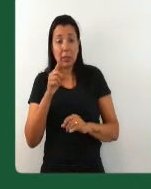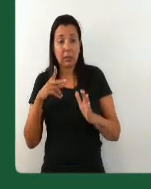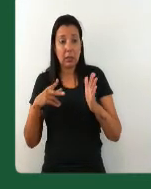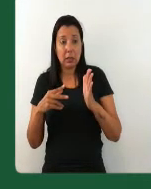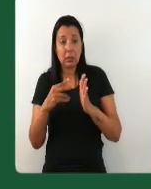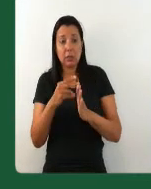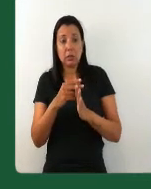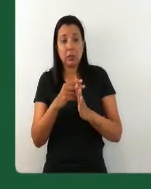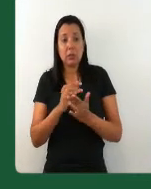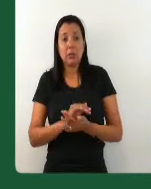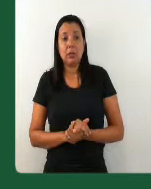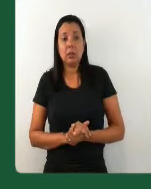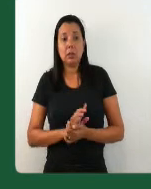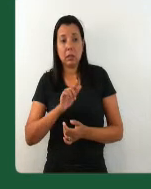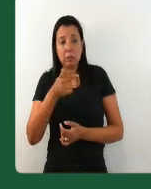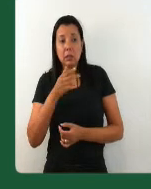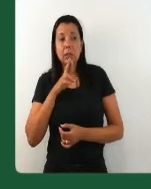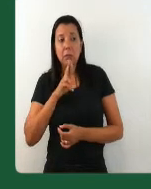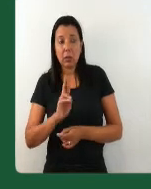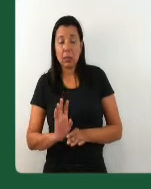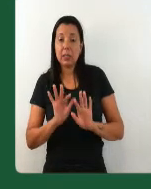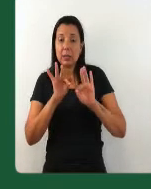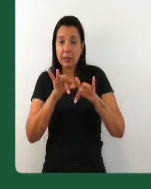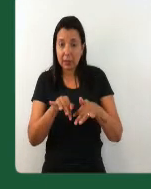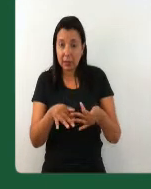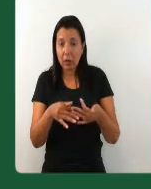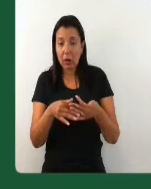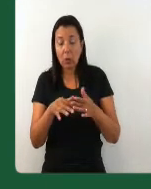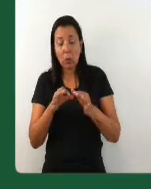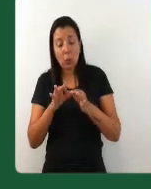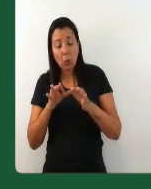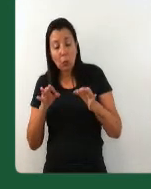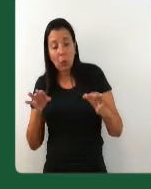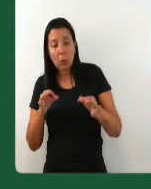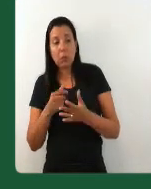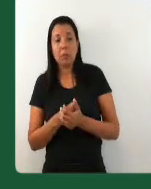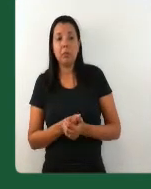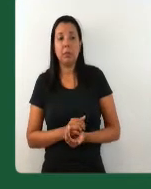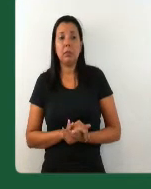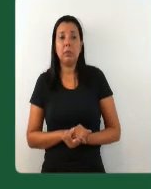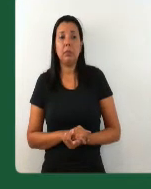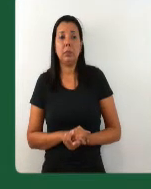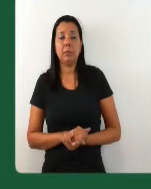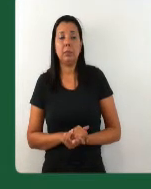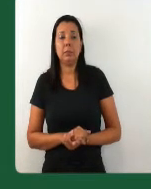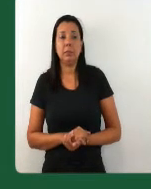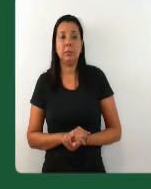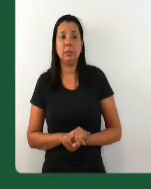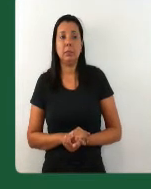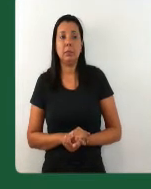cirurgia e resultado de longo prazo, visão frontal.